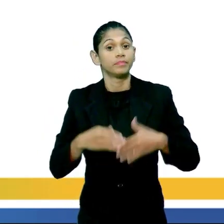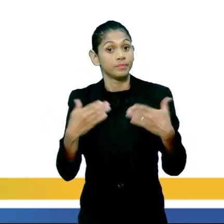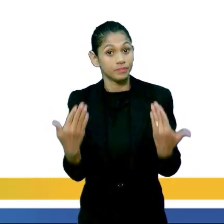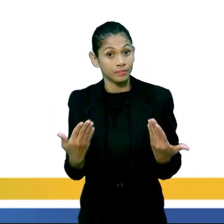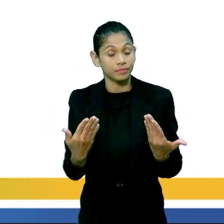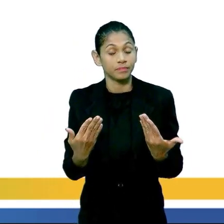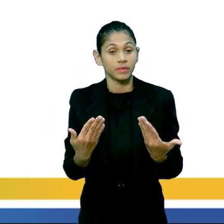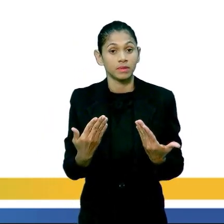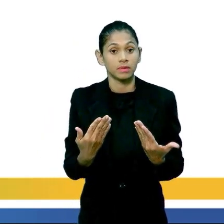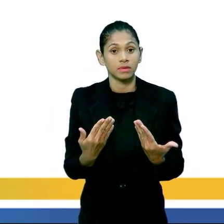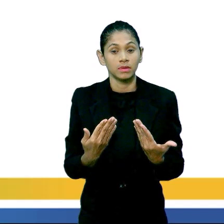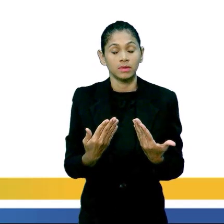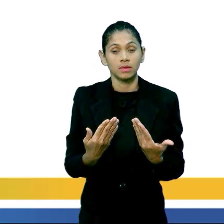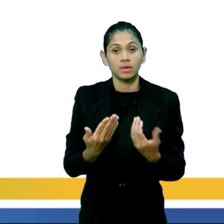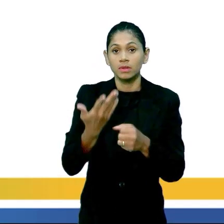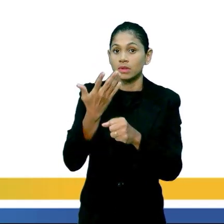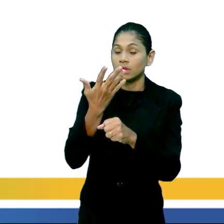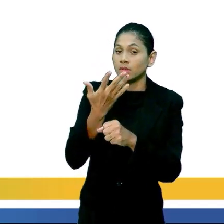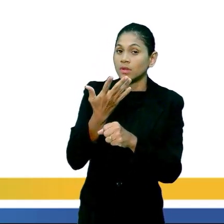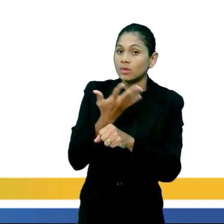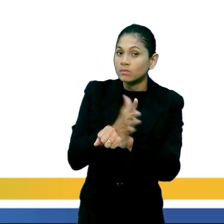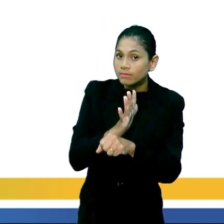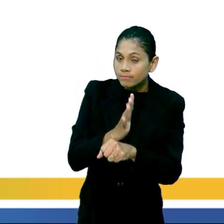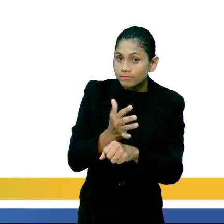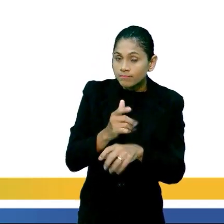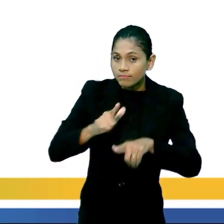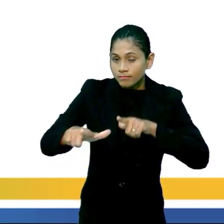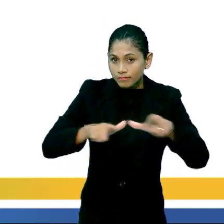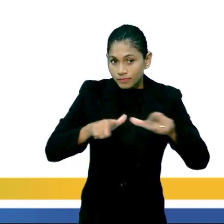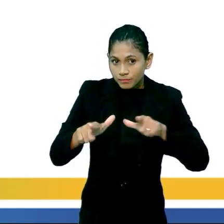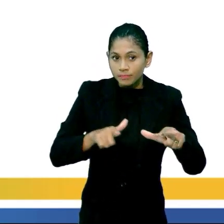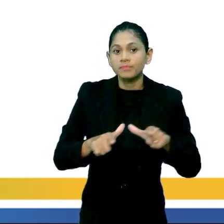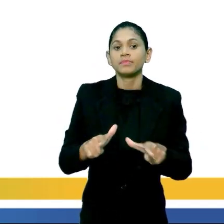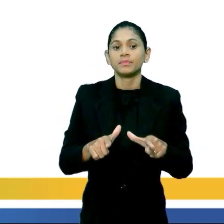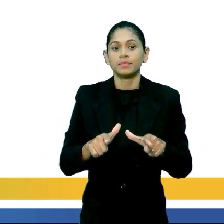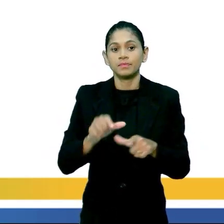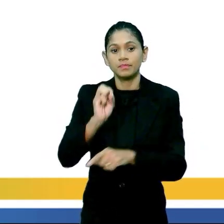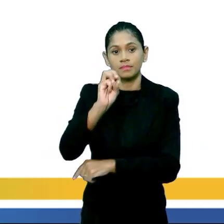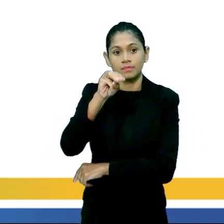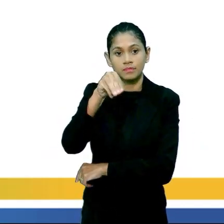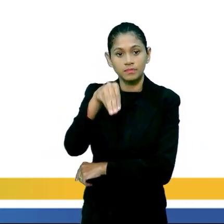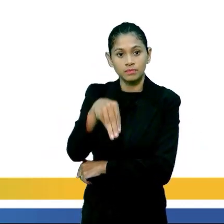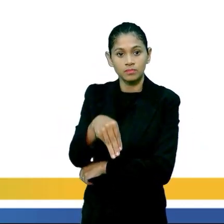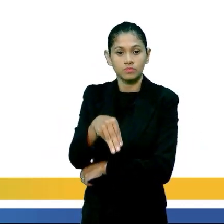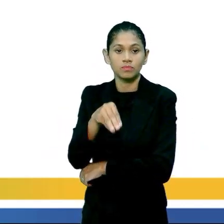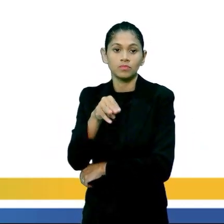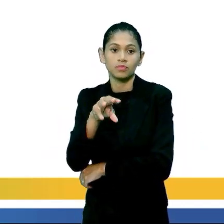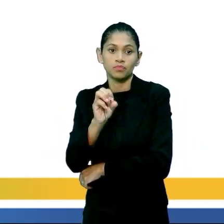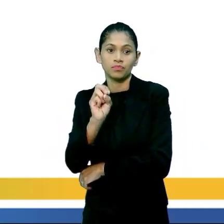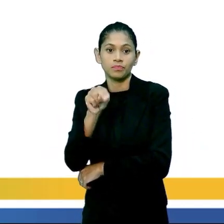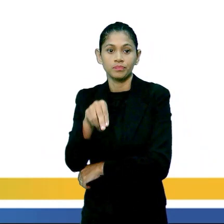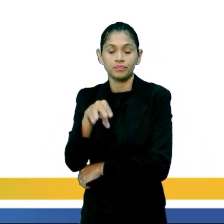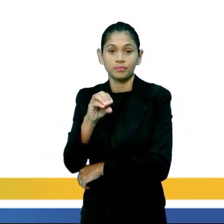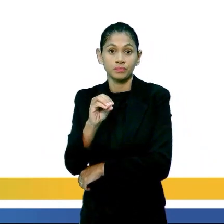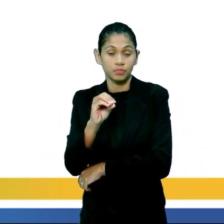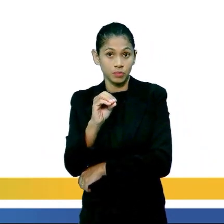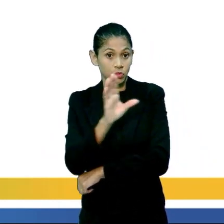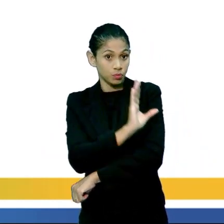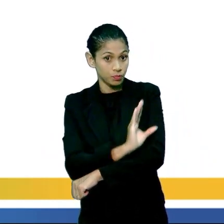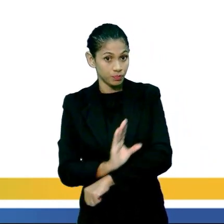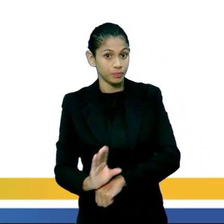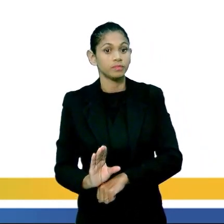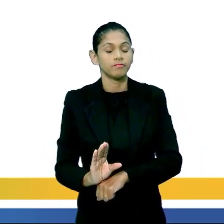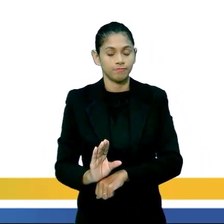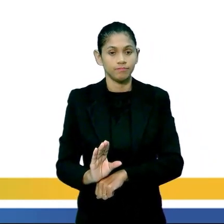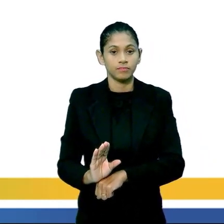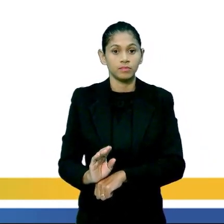ele consistia numa atividade monocultora, no caso a cana-de-açúcar, né, com a presença de